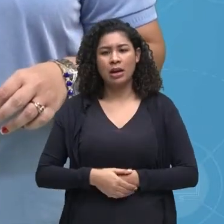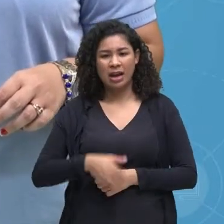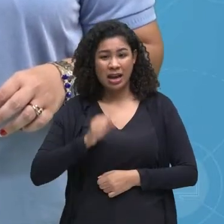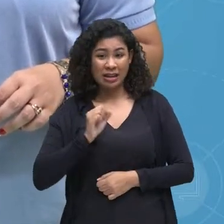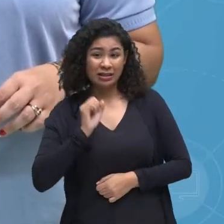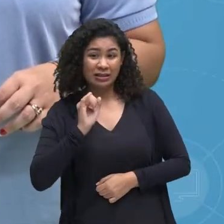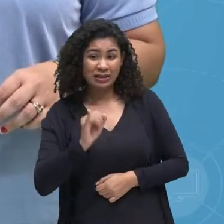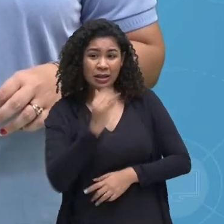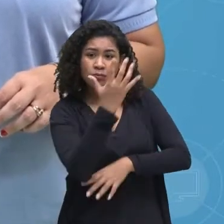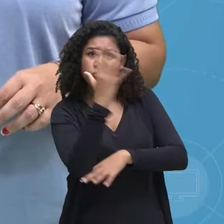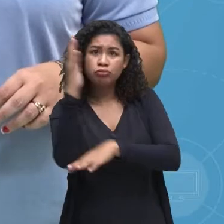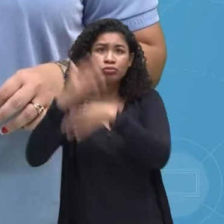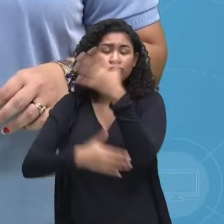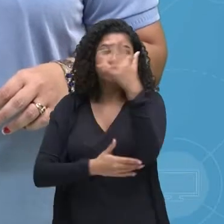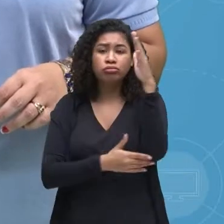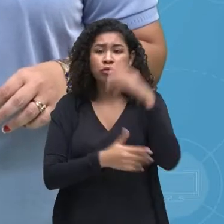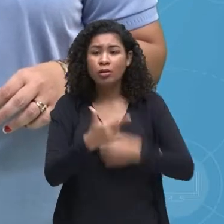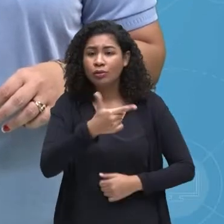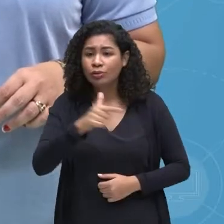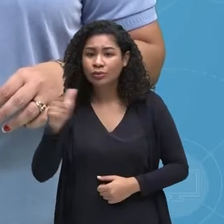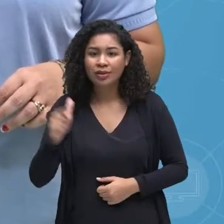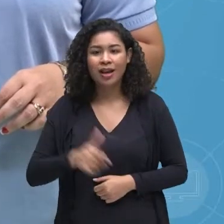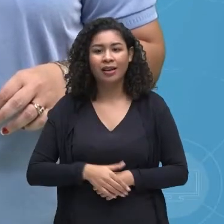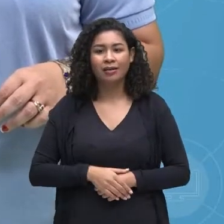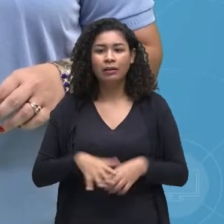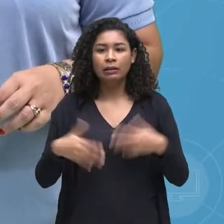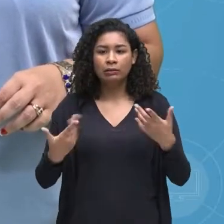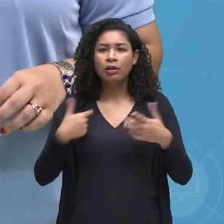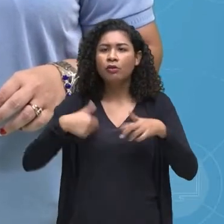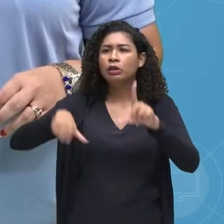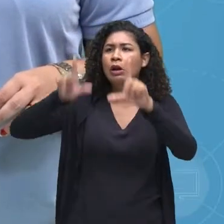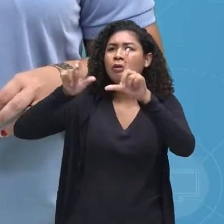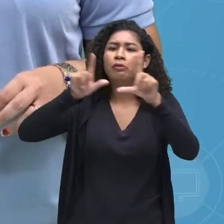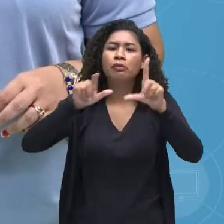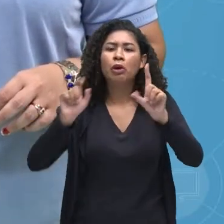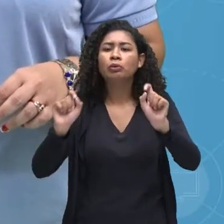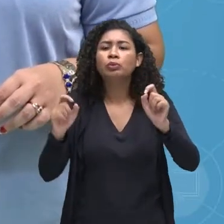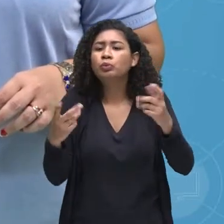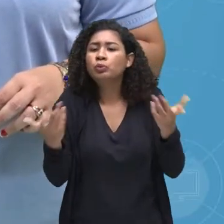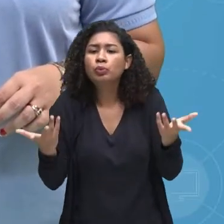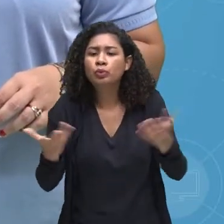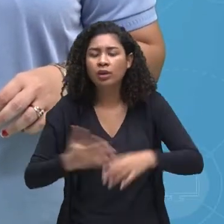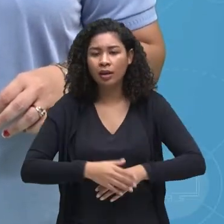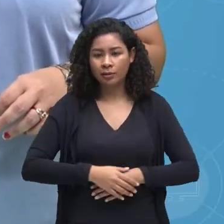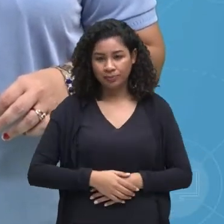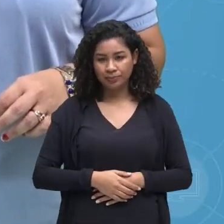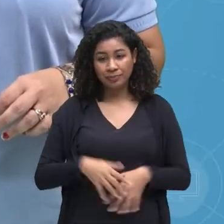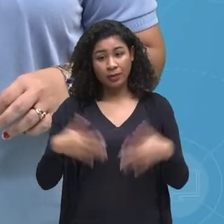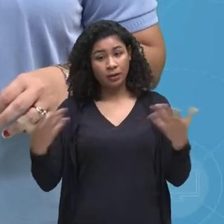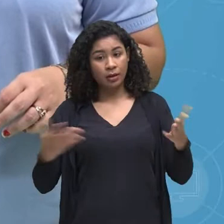ser construído? A empresa precisa garantir o quê? Sustentabilidade, precisa ter